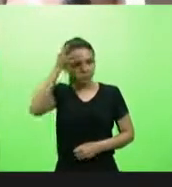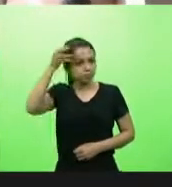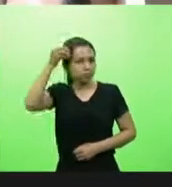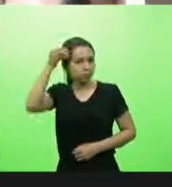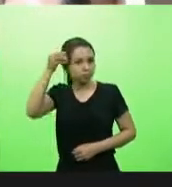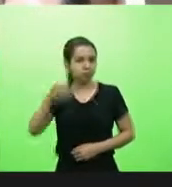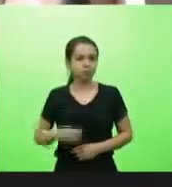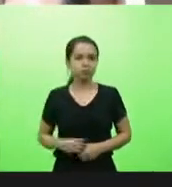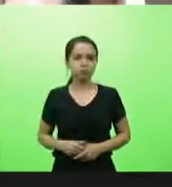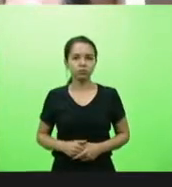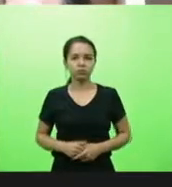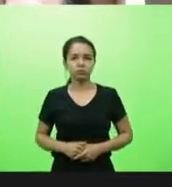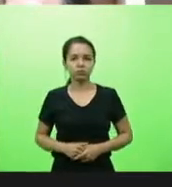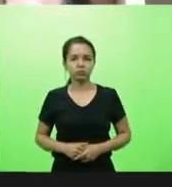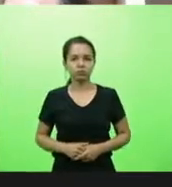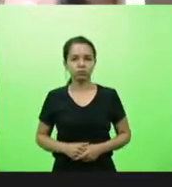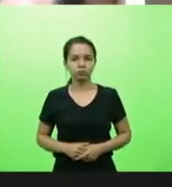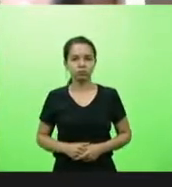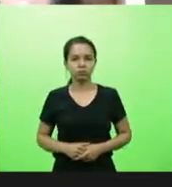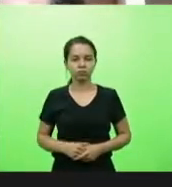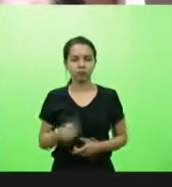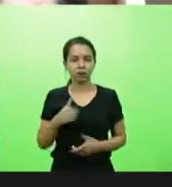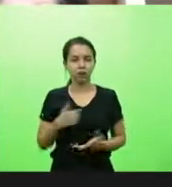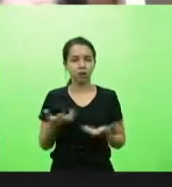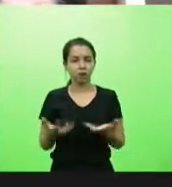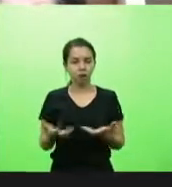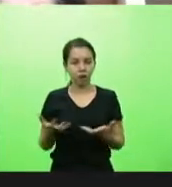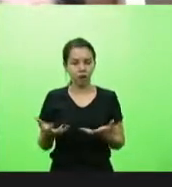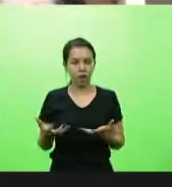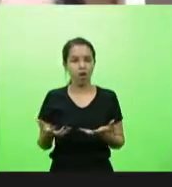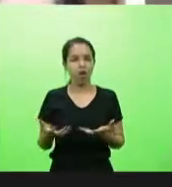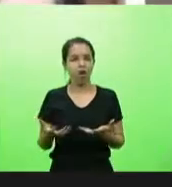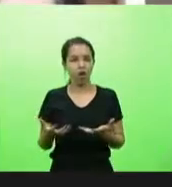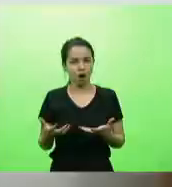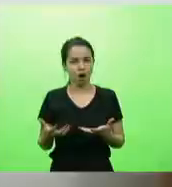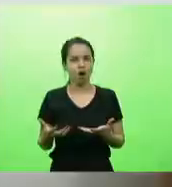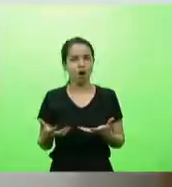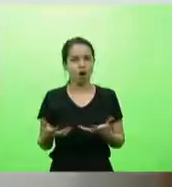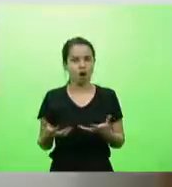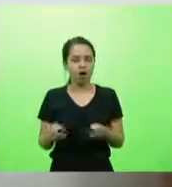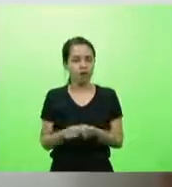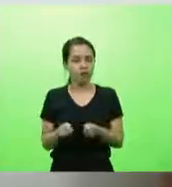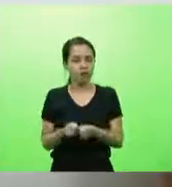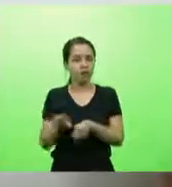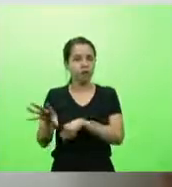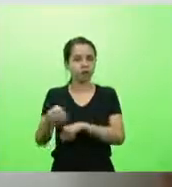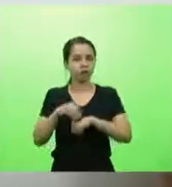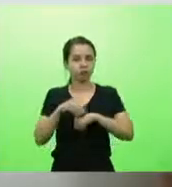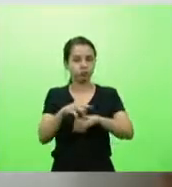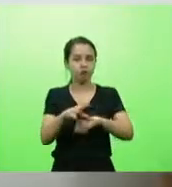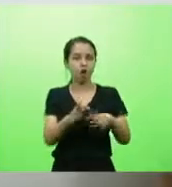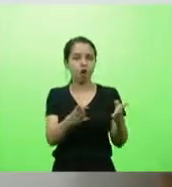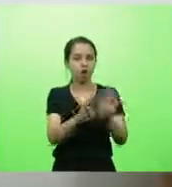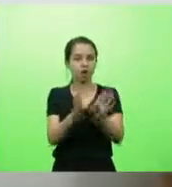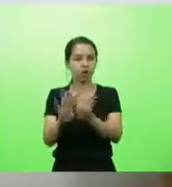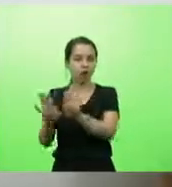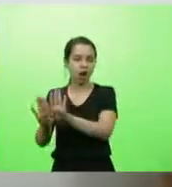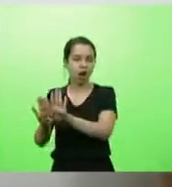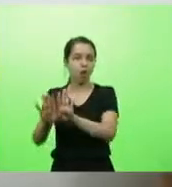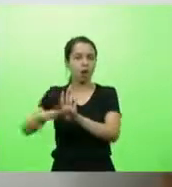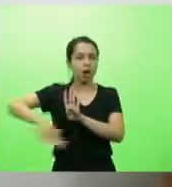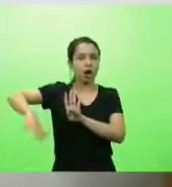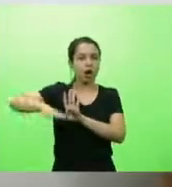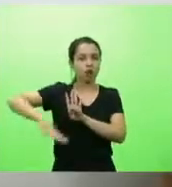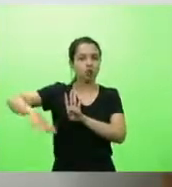favor. Eu quero fazer uma menção aqui ao lockdown de Chapecó, já que foi mencionado,